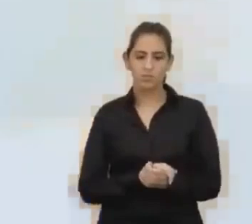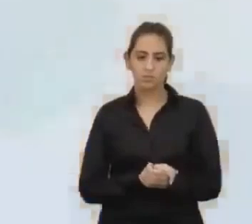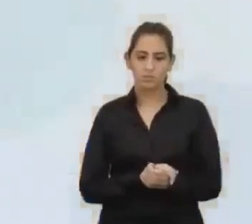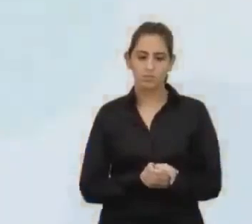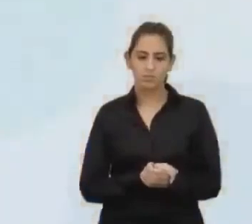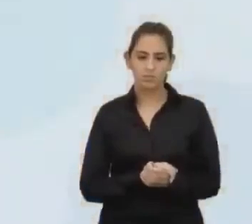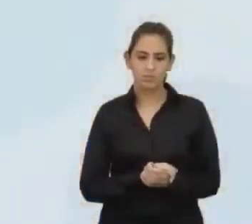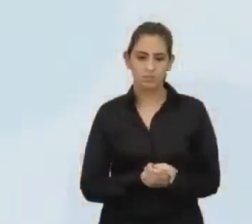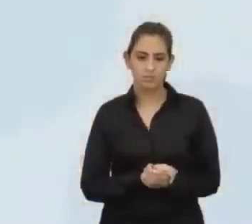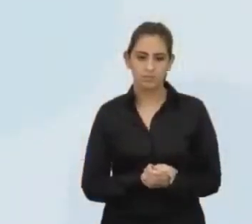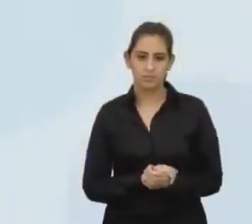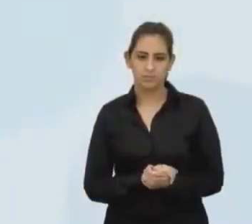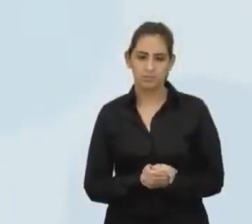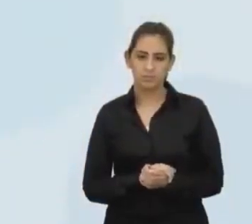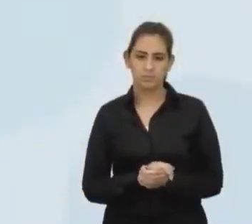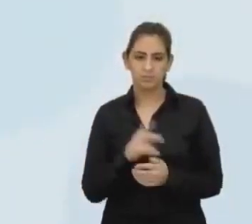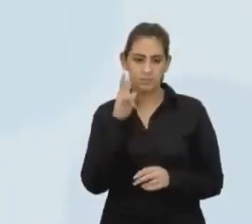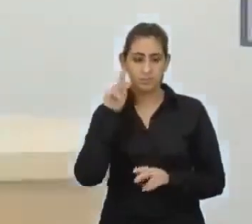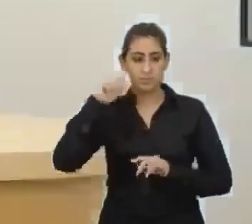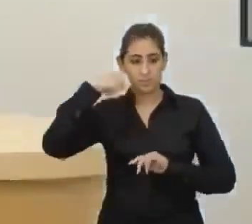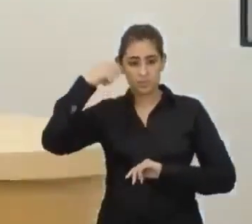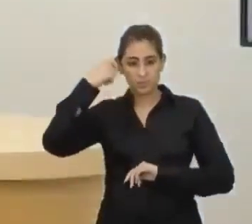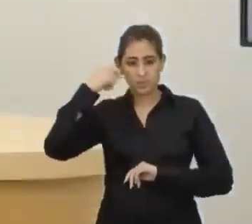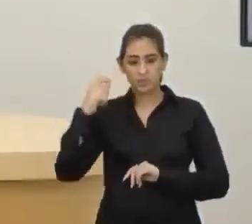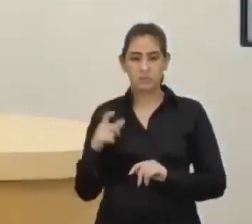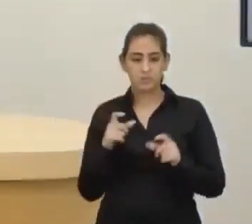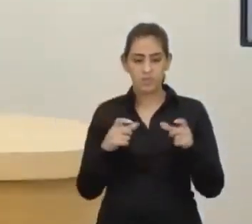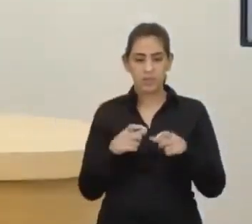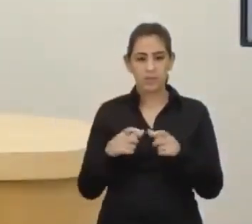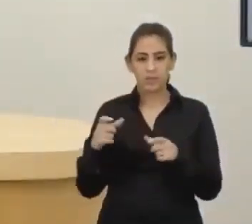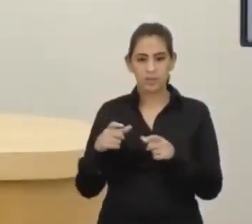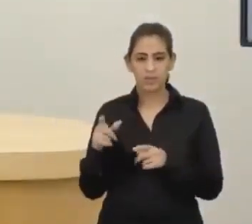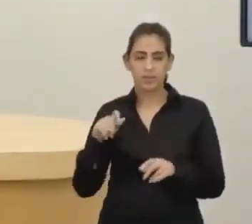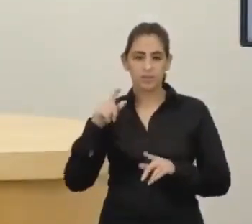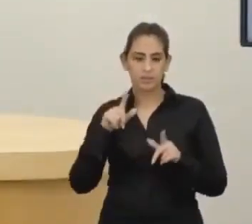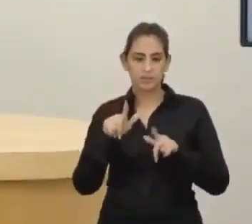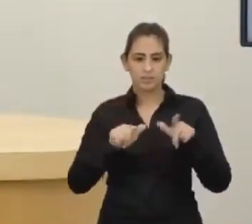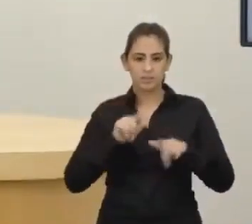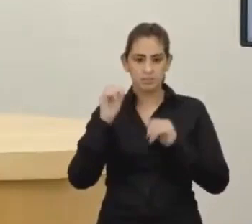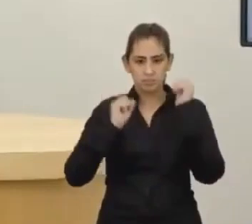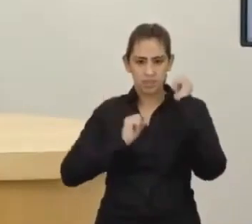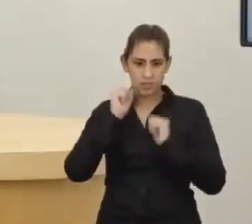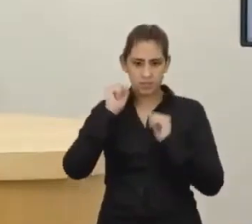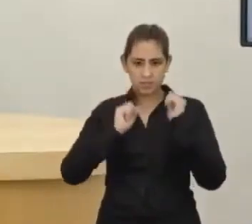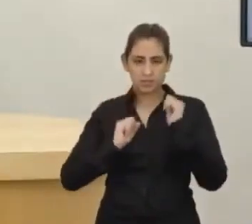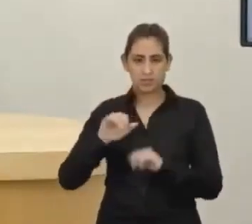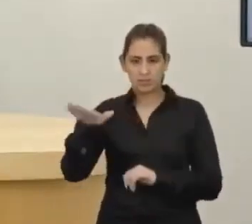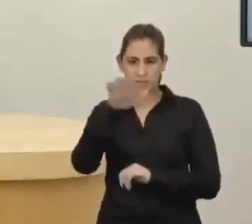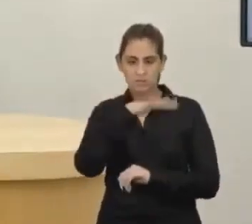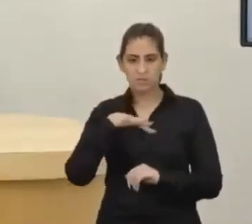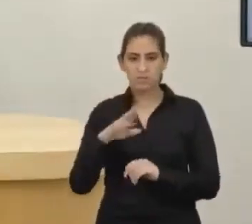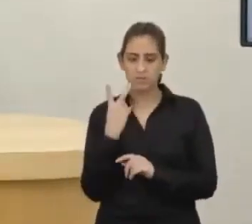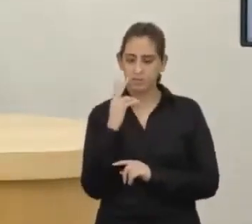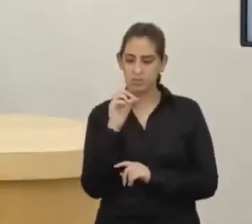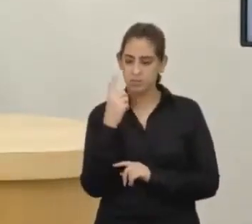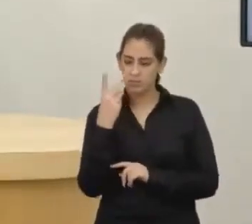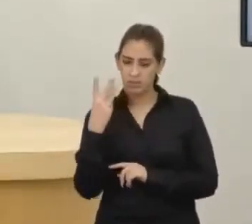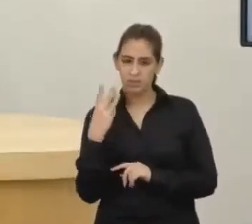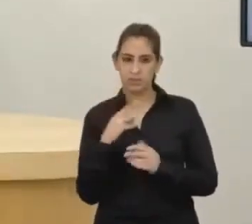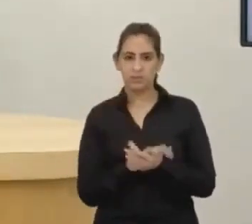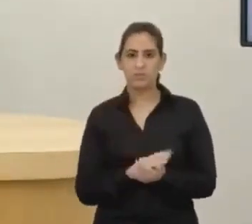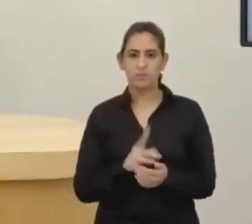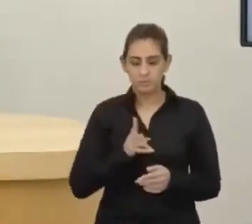que fala aí sobre Pequenas Empresas geram quase Metade dos postos de trabalho formal é um vídeo de 2013 mas